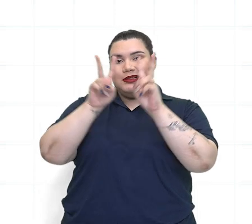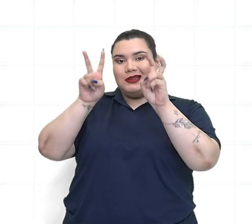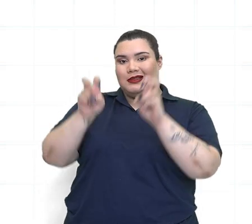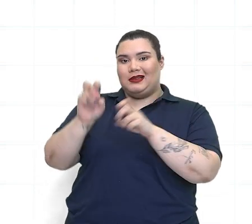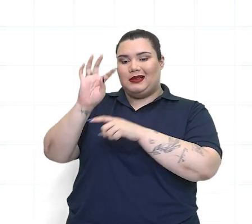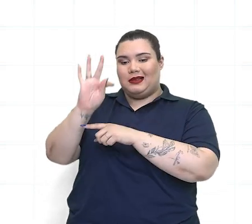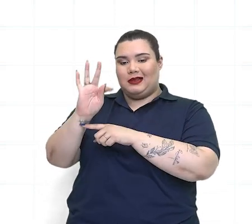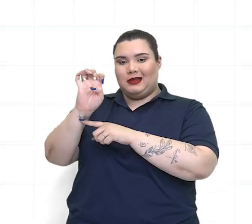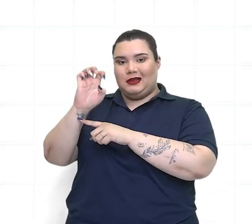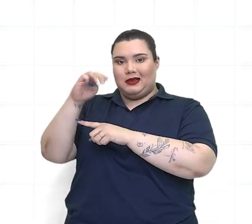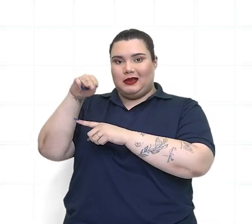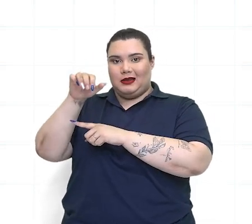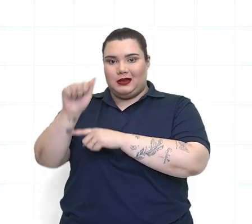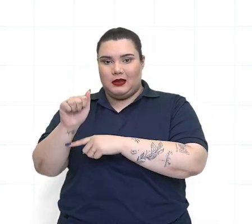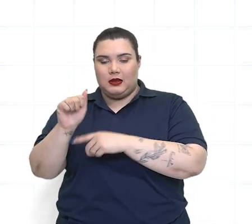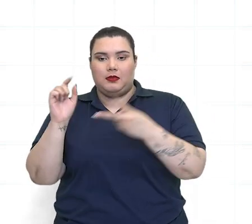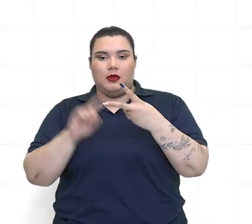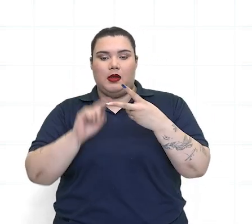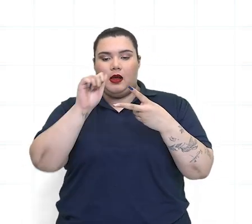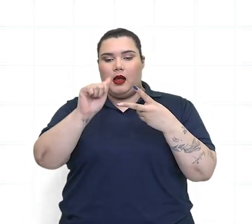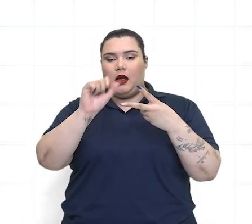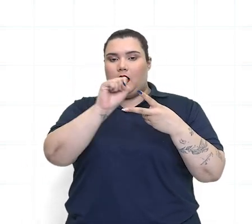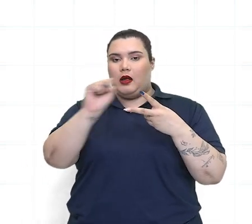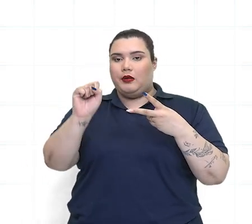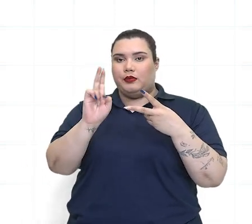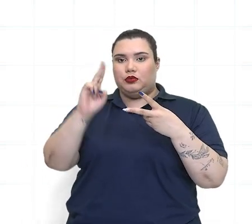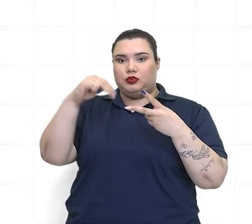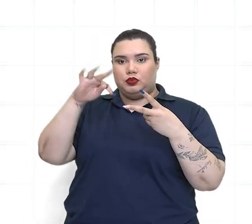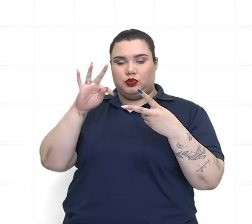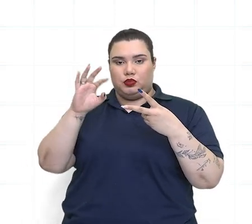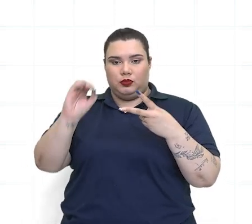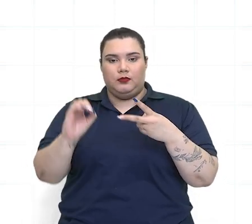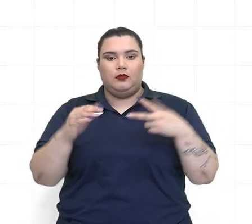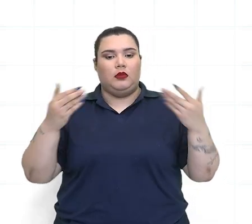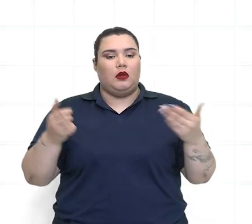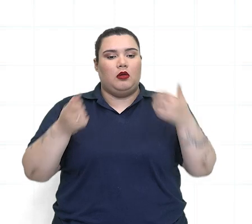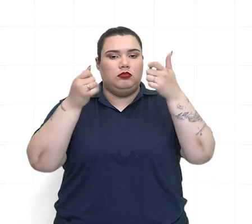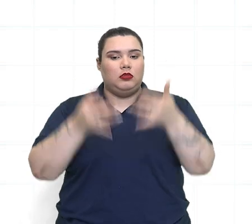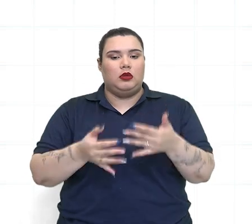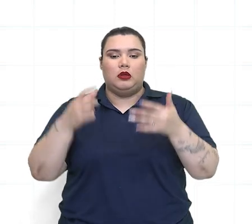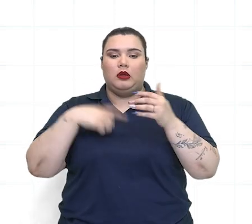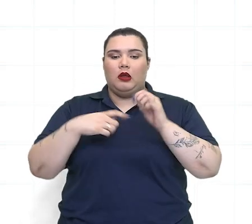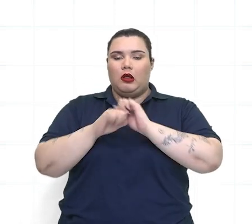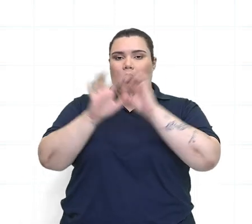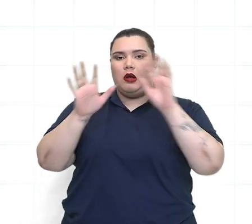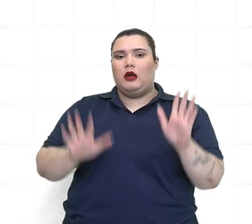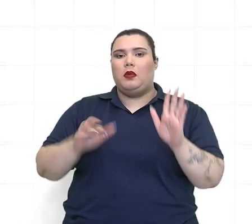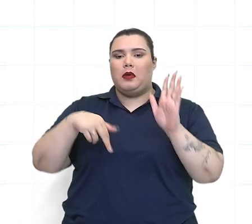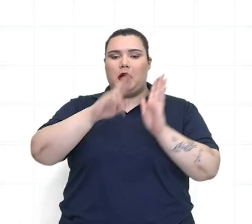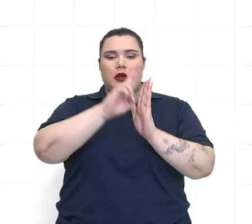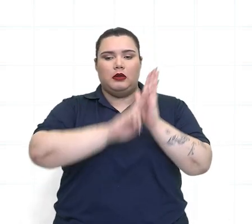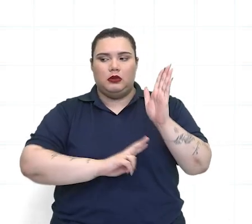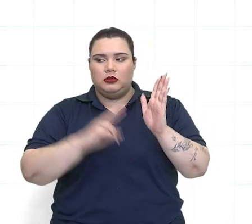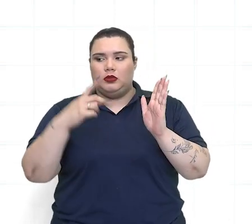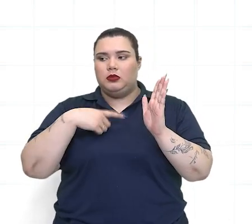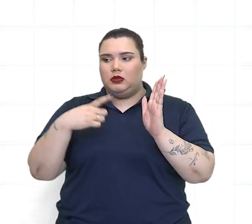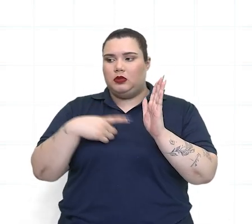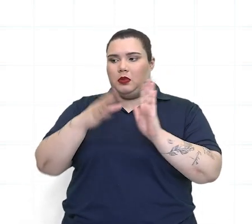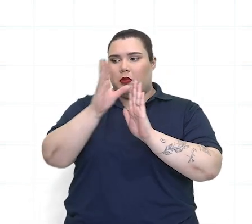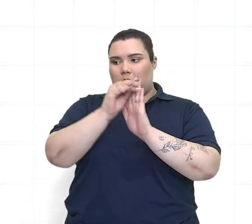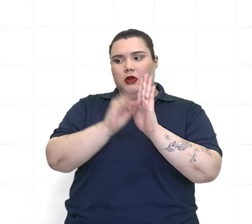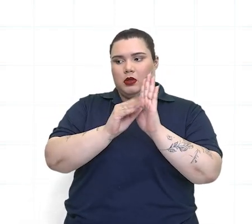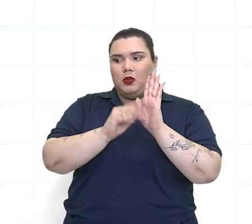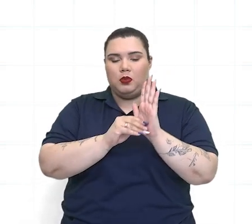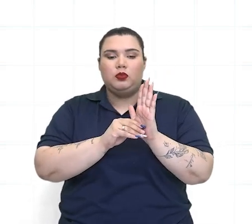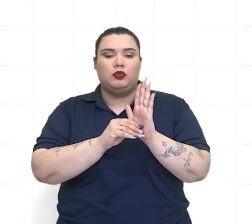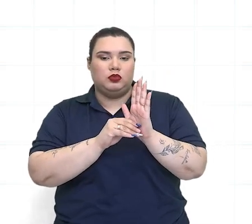e assunto. O assunto de uma redação é amplo e pode ser desdobrado em vários temas. Então,